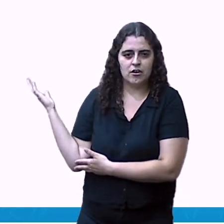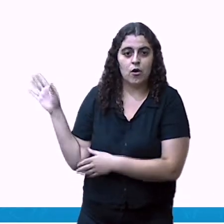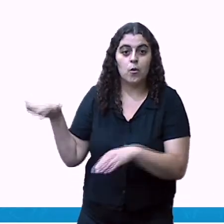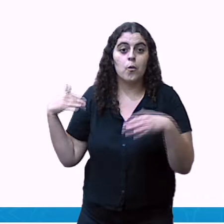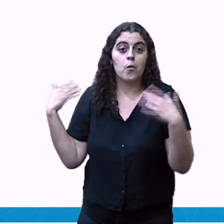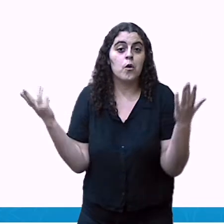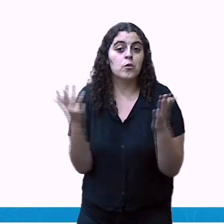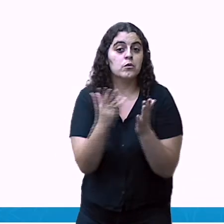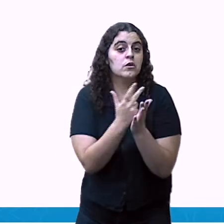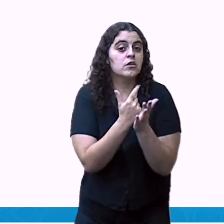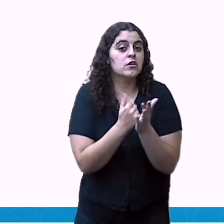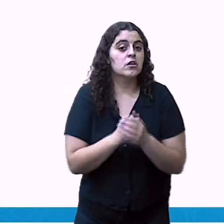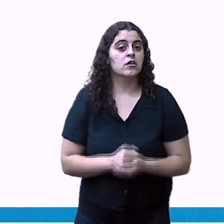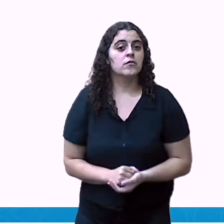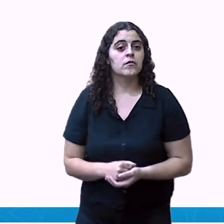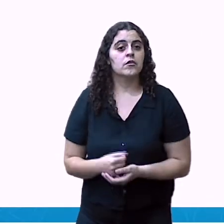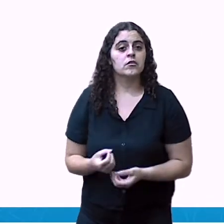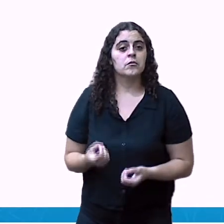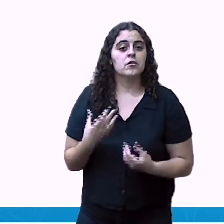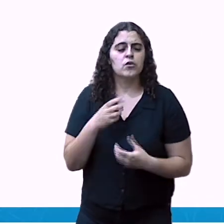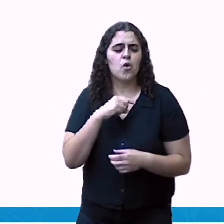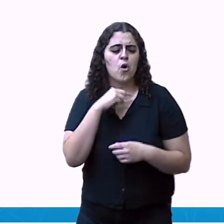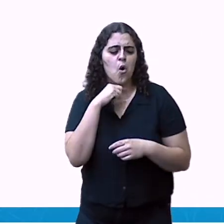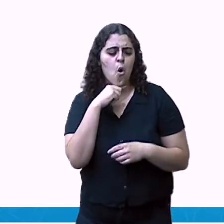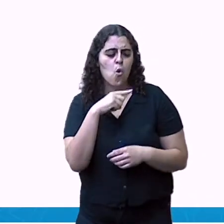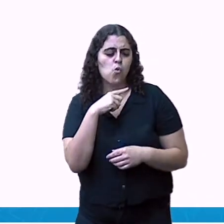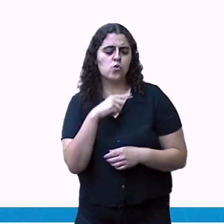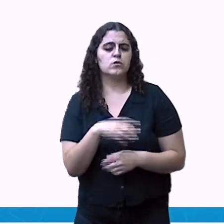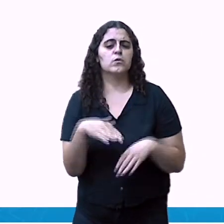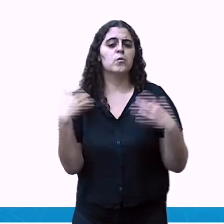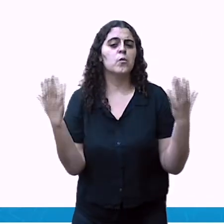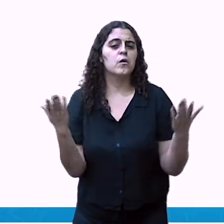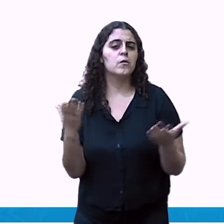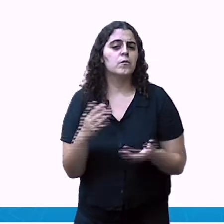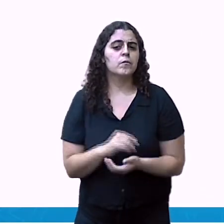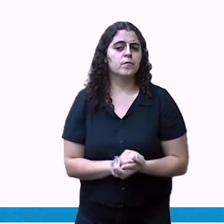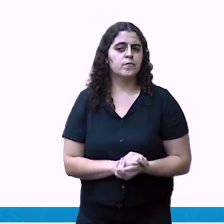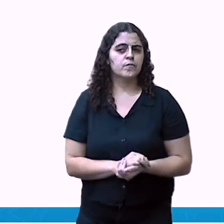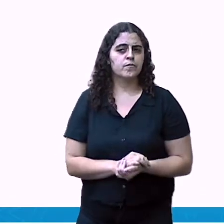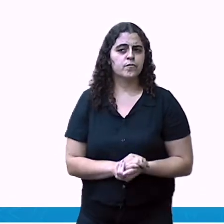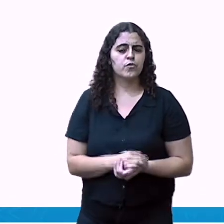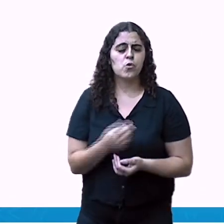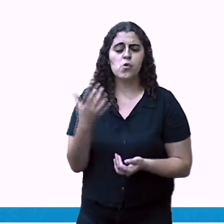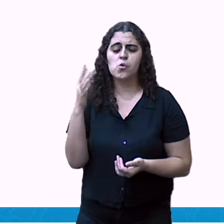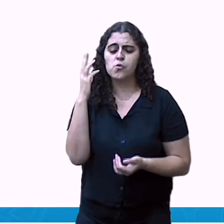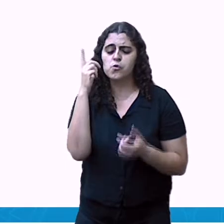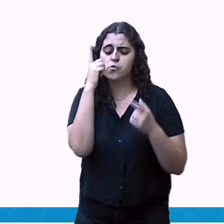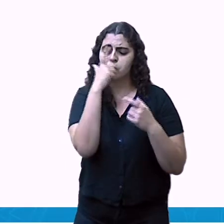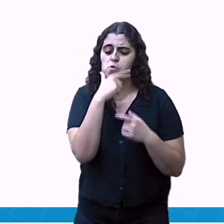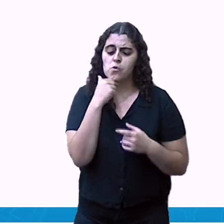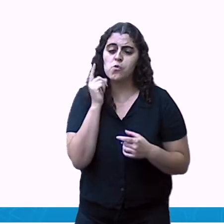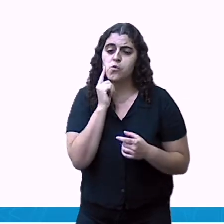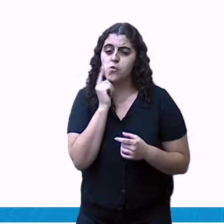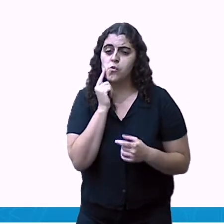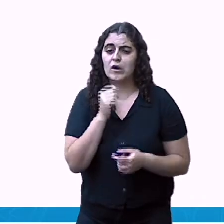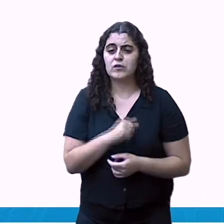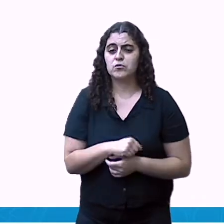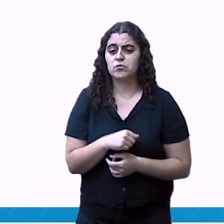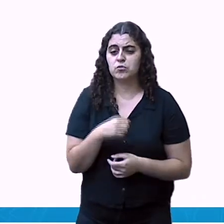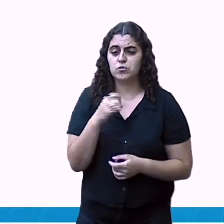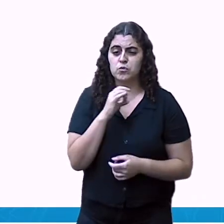Qual emoji expressa quando estamos com dúvida? E aí, como fica o seu rostinho quando você está com